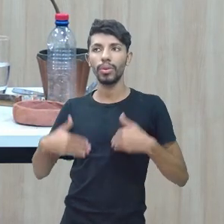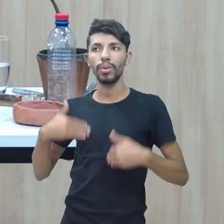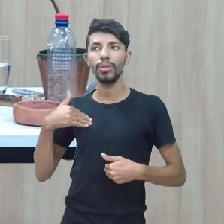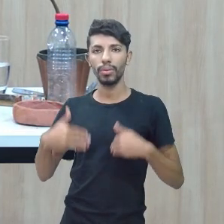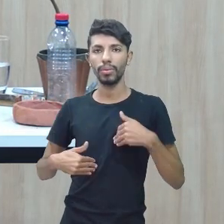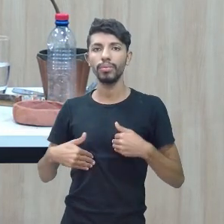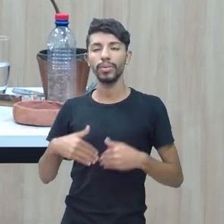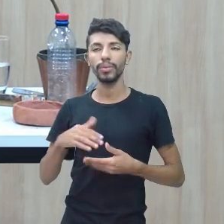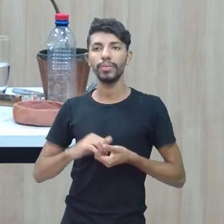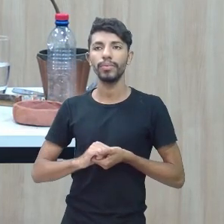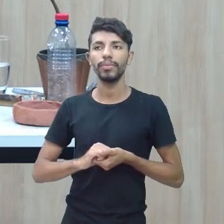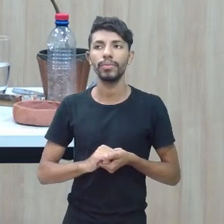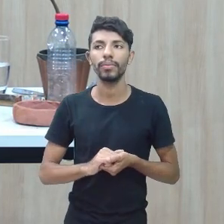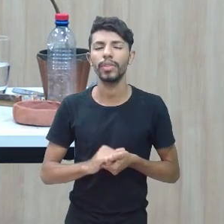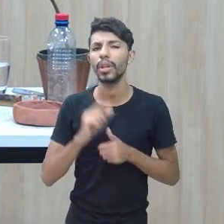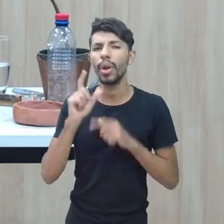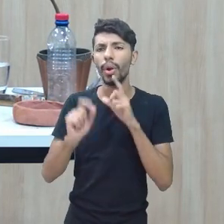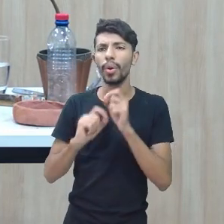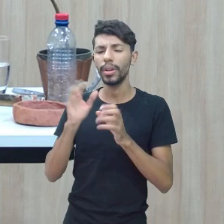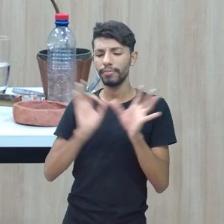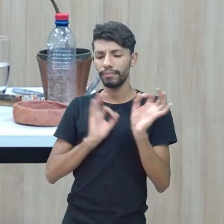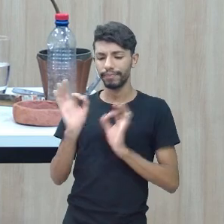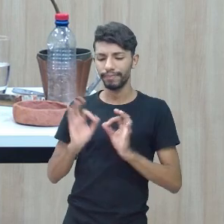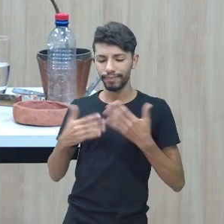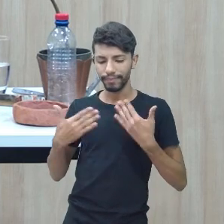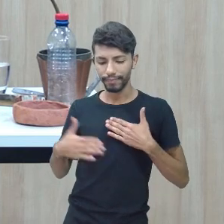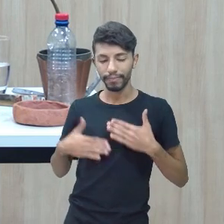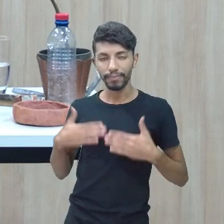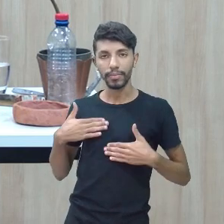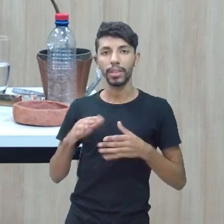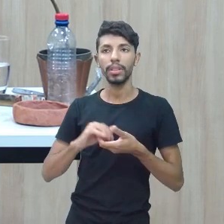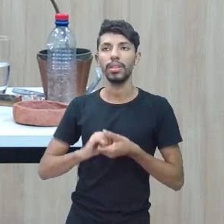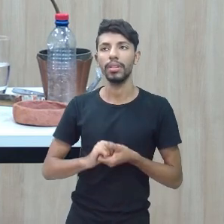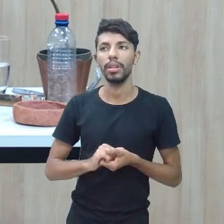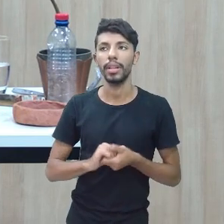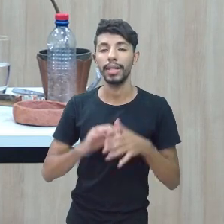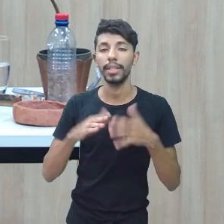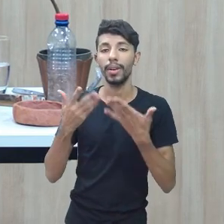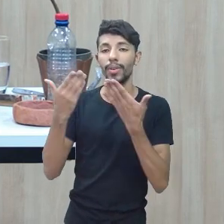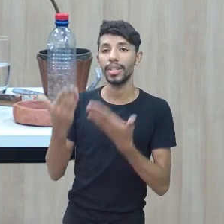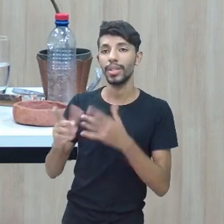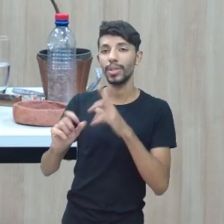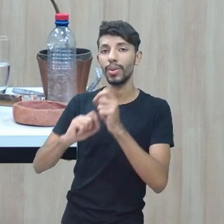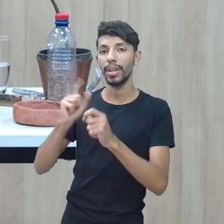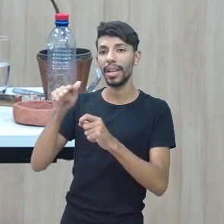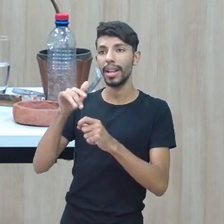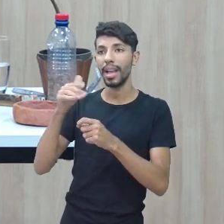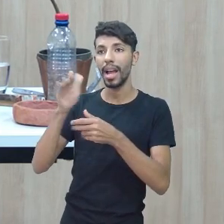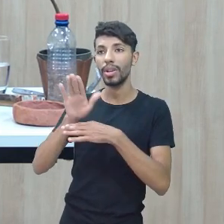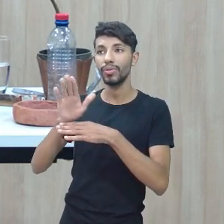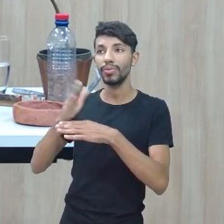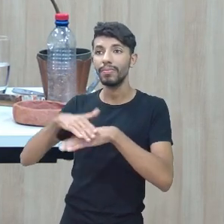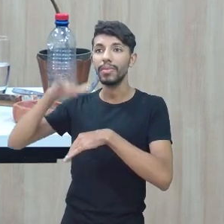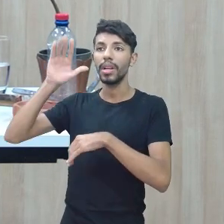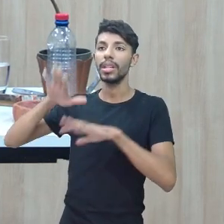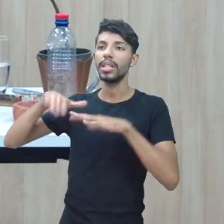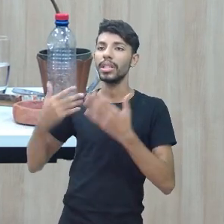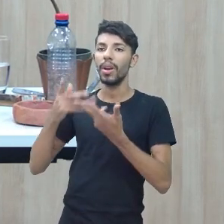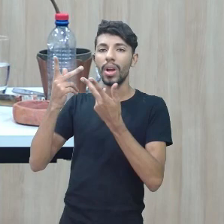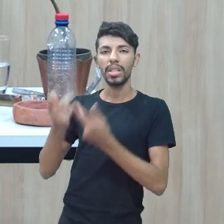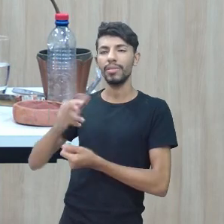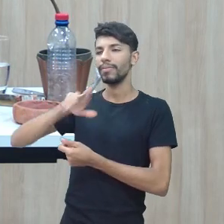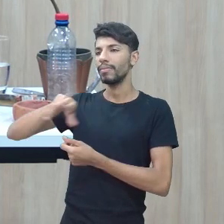seu organismo. O que ele foi preparado, isso aí vai dar uma condição maior. E isso não